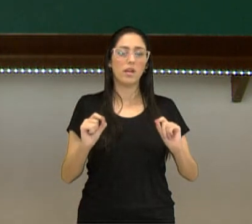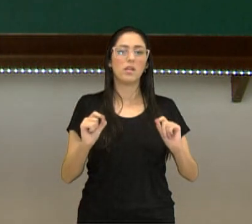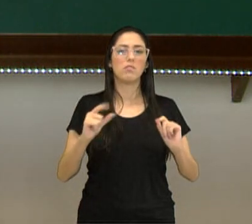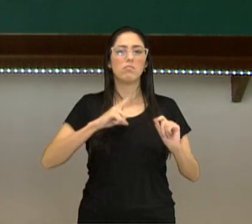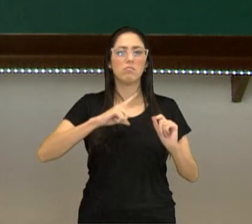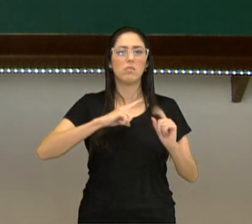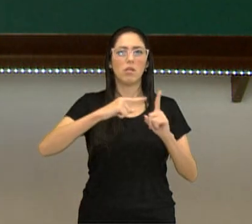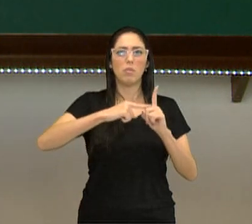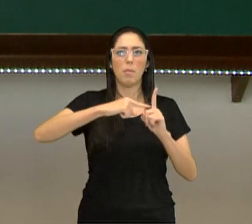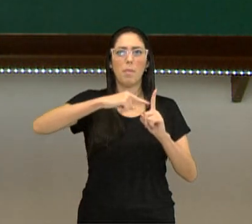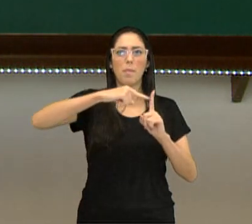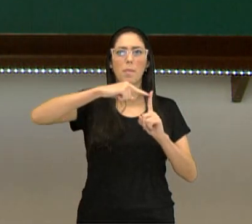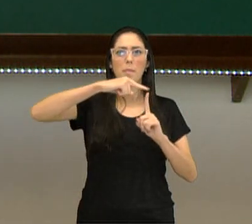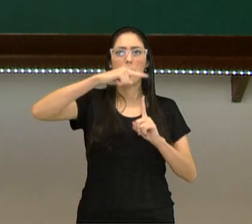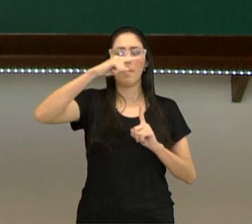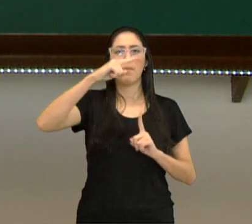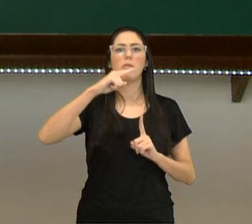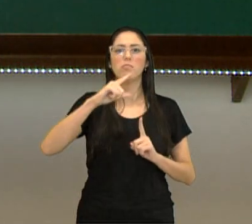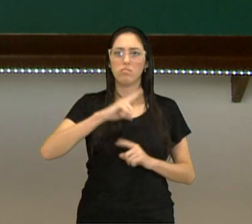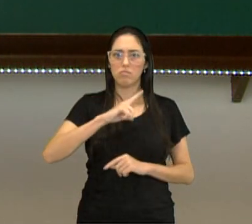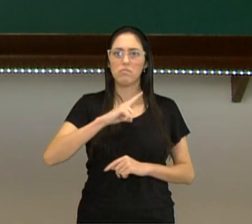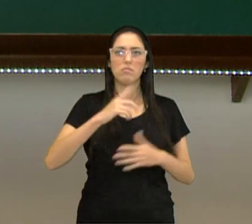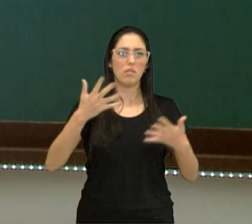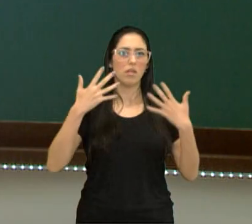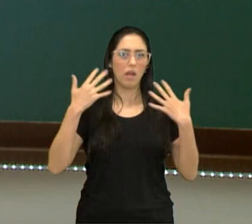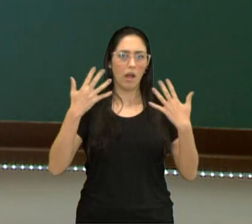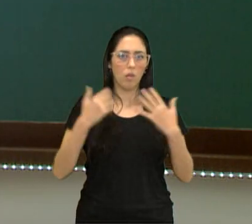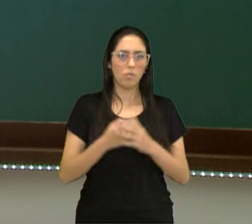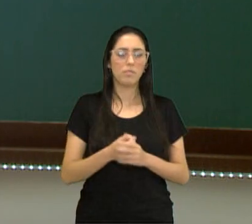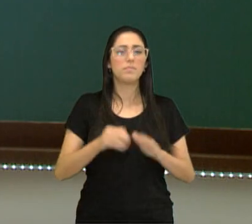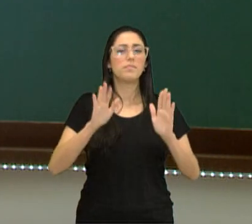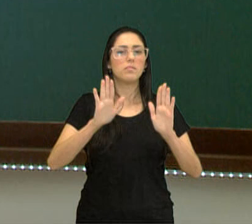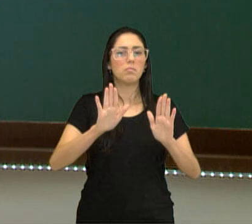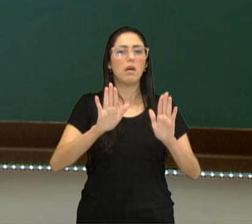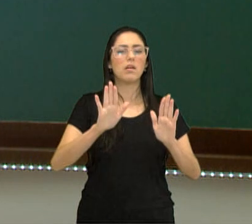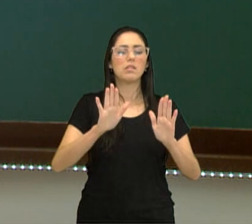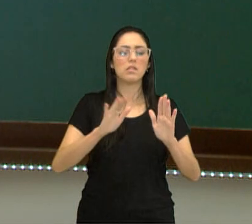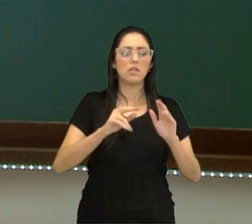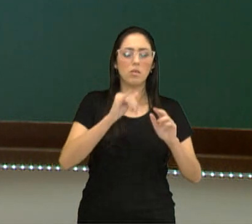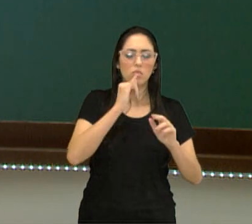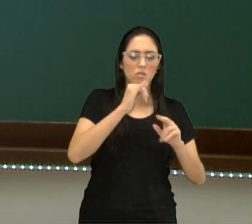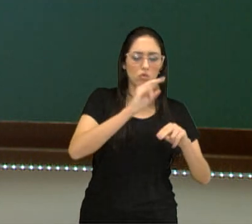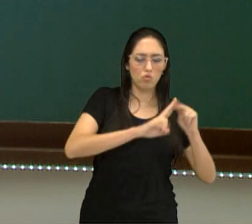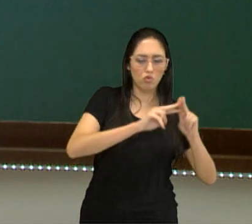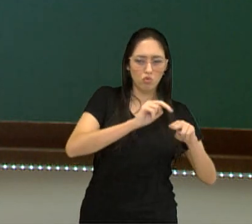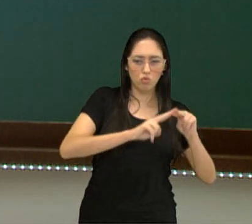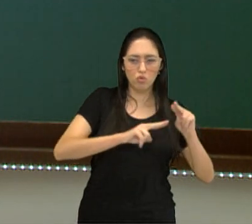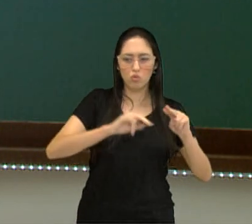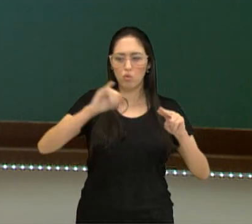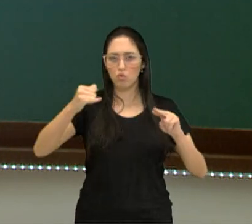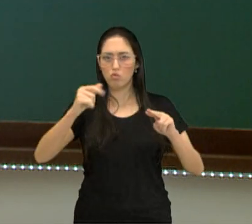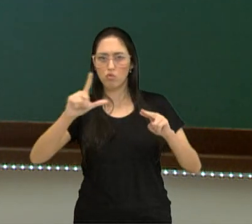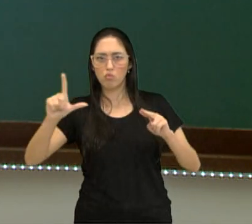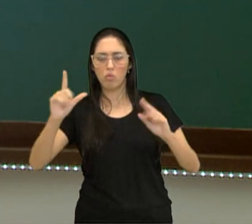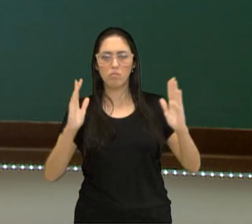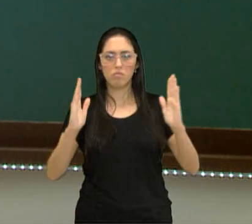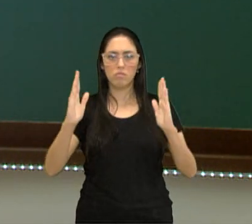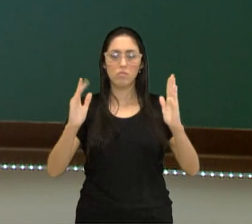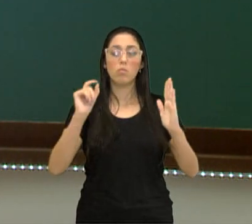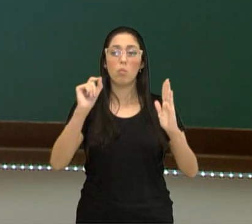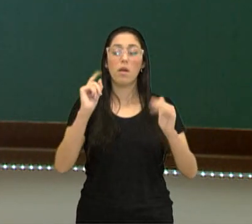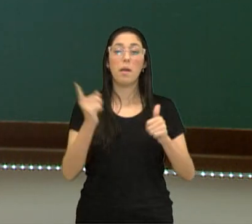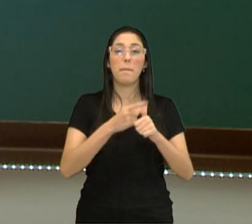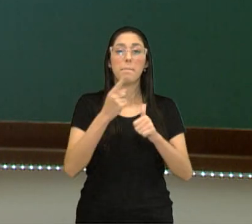pluviométricos. Agora, quando observamos os meses de junho e julho, percebe-se que no primeiro